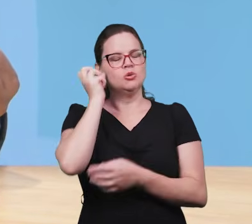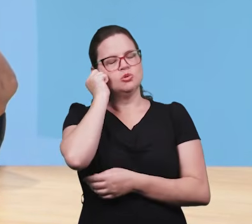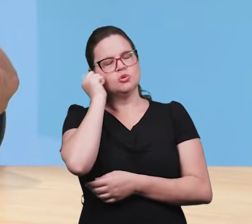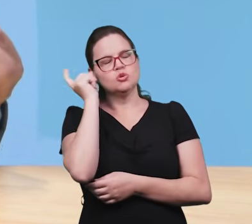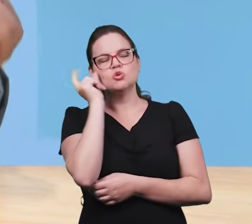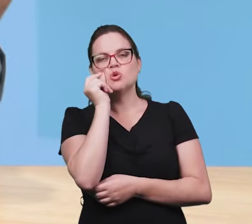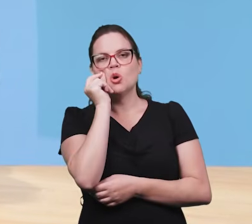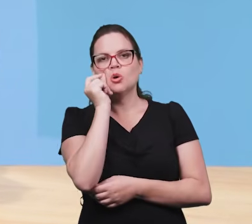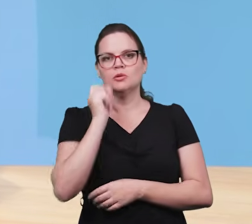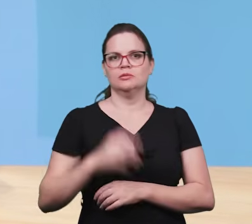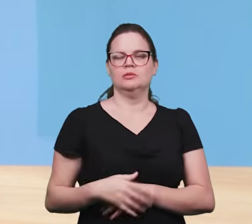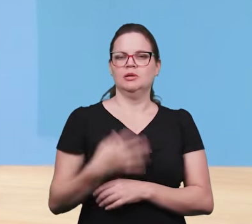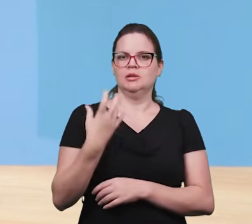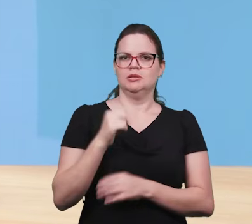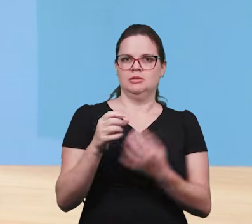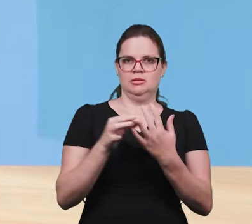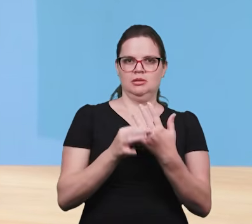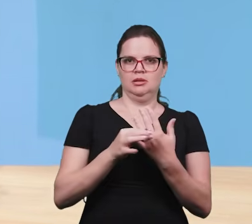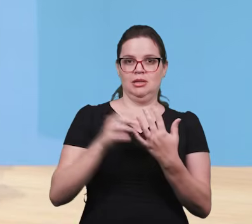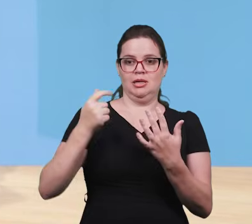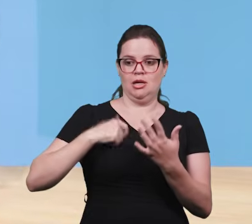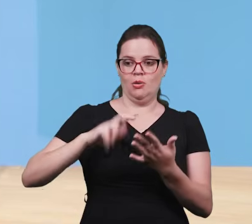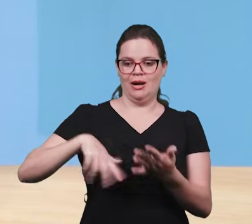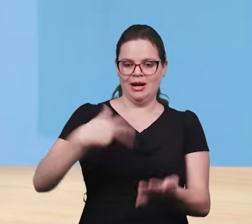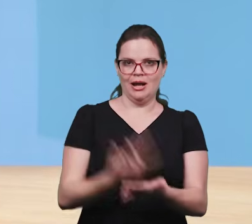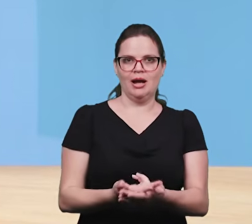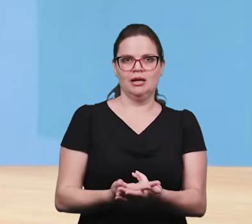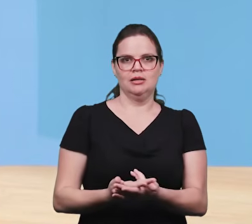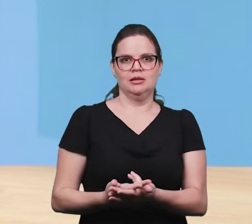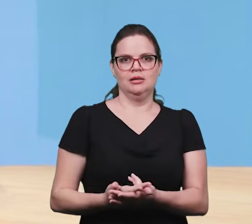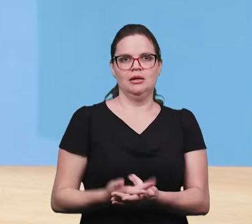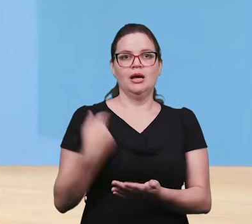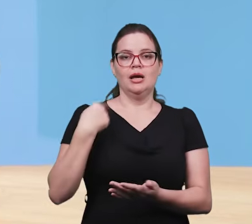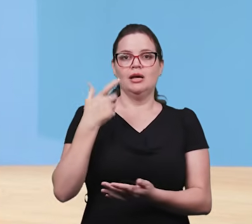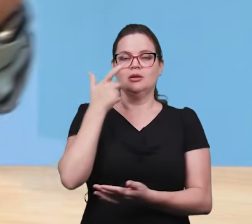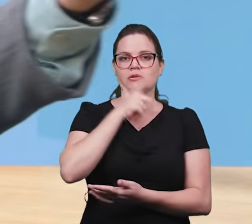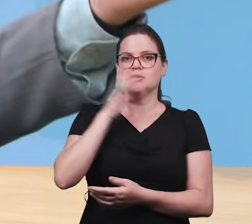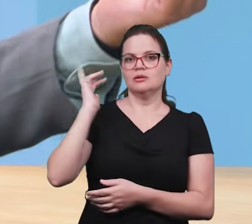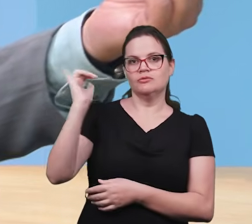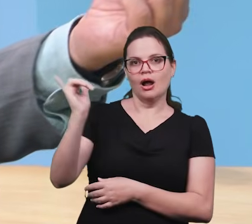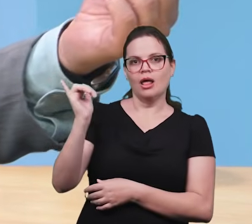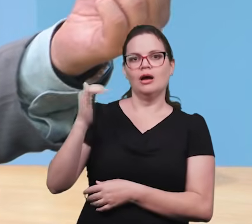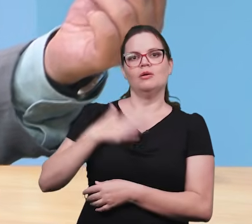o sono. Se, por exemplo, ele sentir que eu caí em algum momento, ele